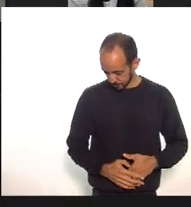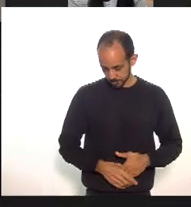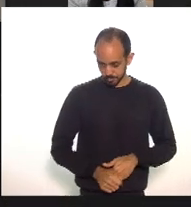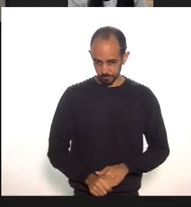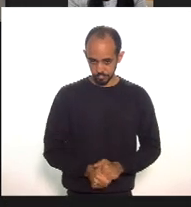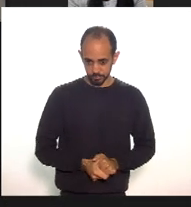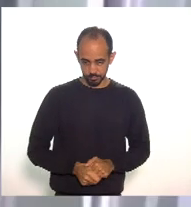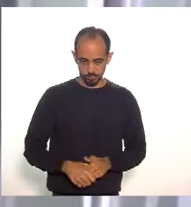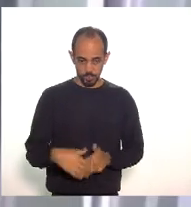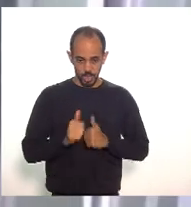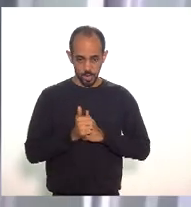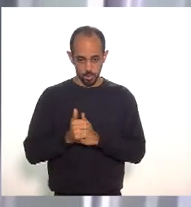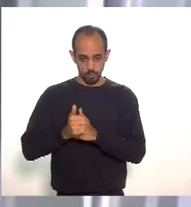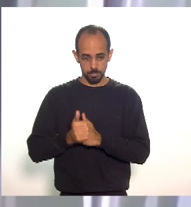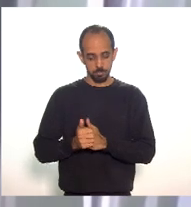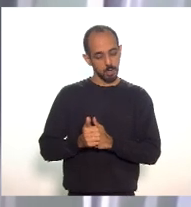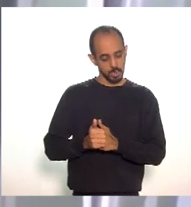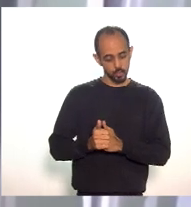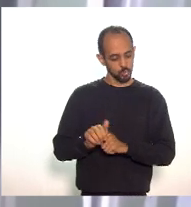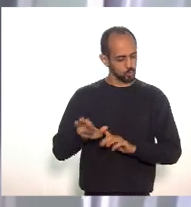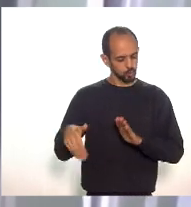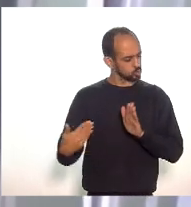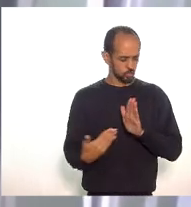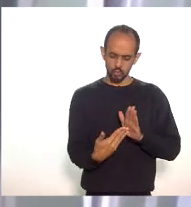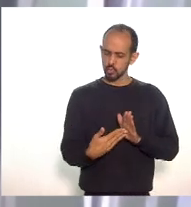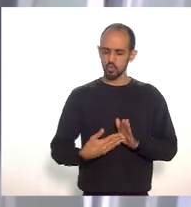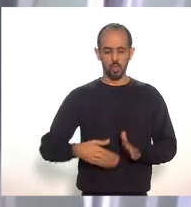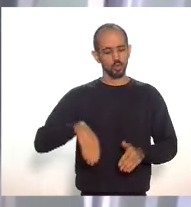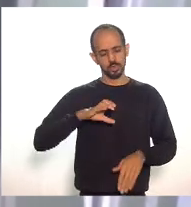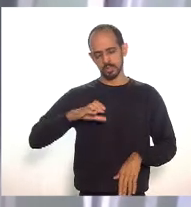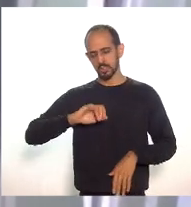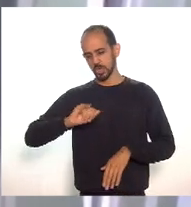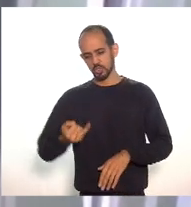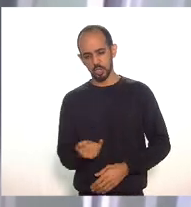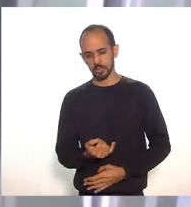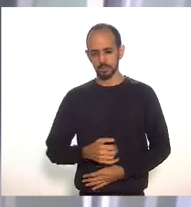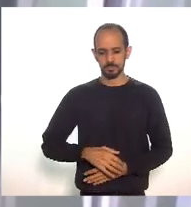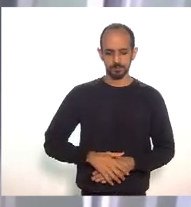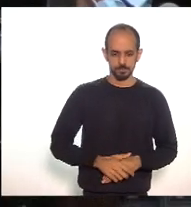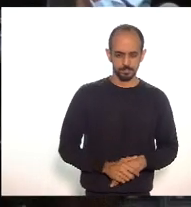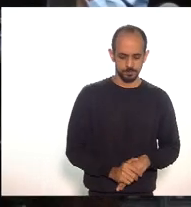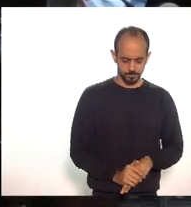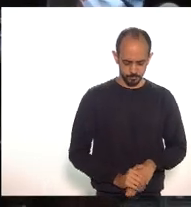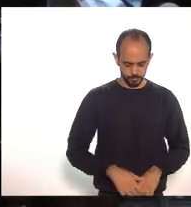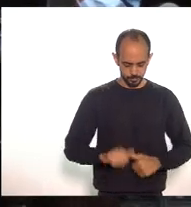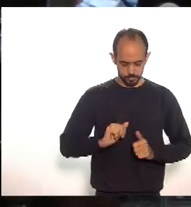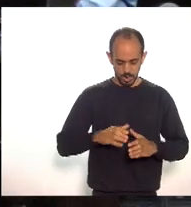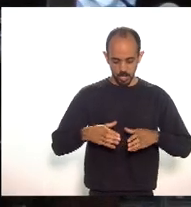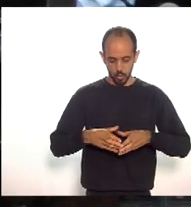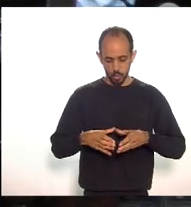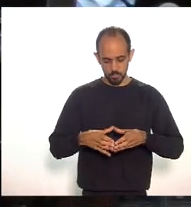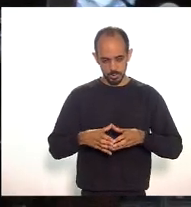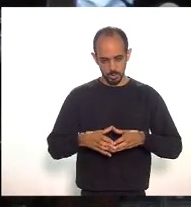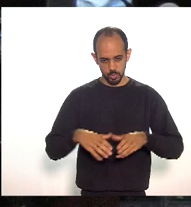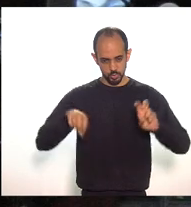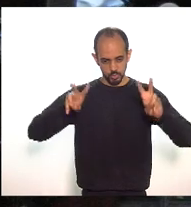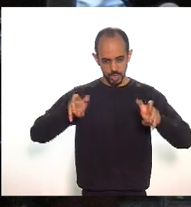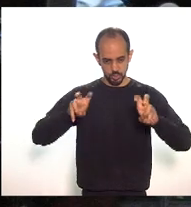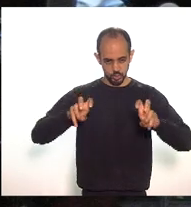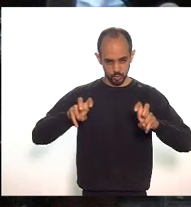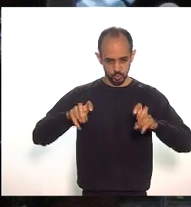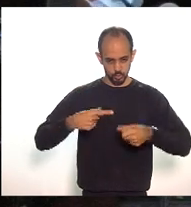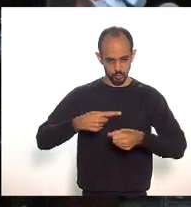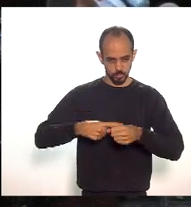e é acompanhou na íntegra para que você seja pela comissão de assuntos municipais